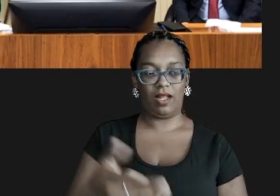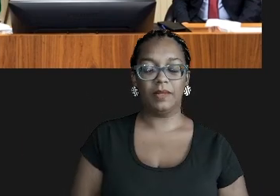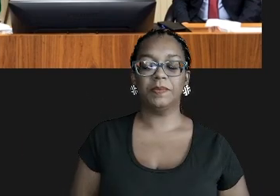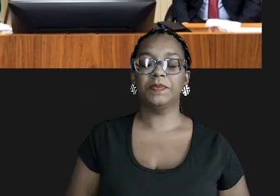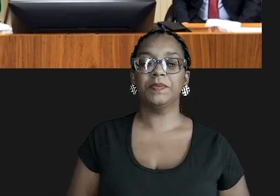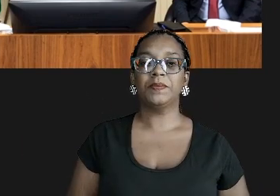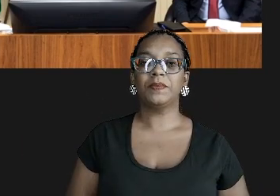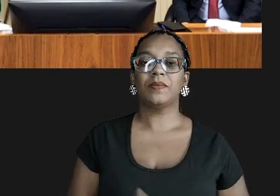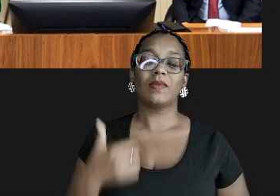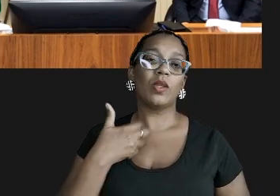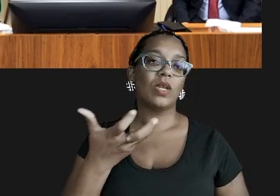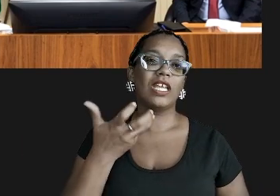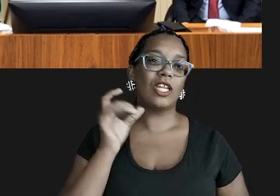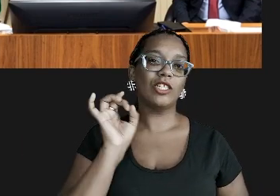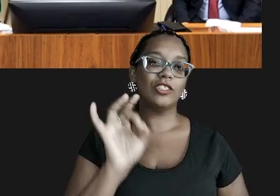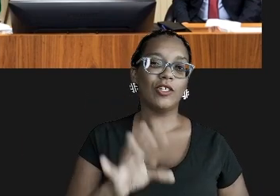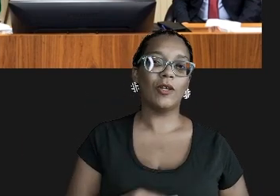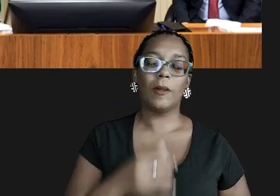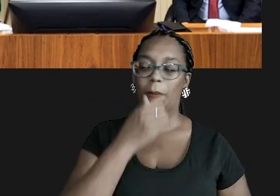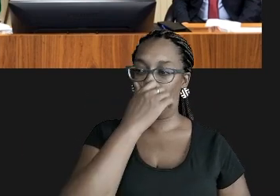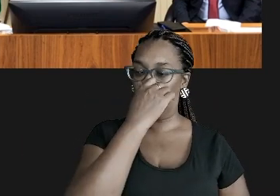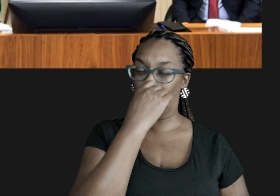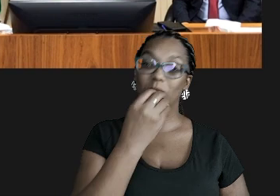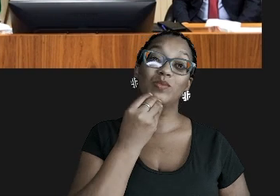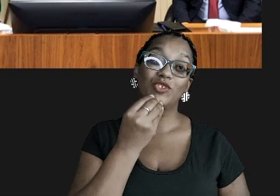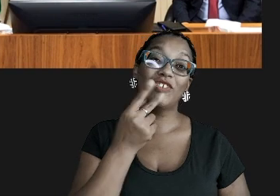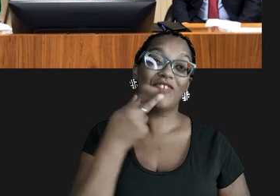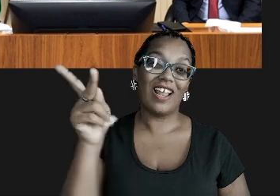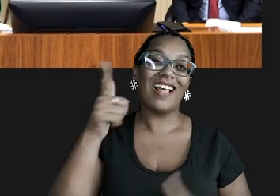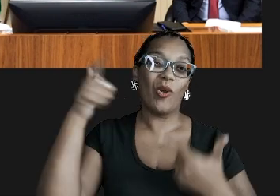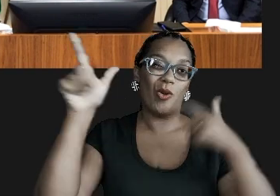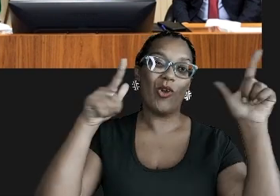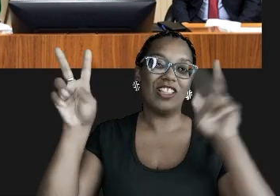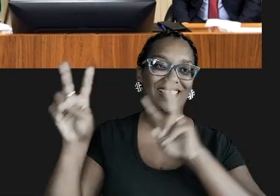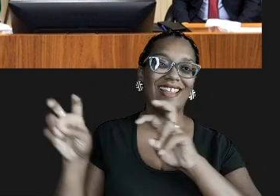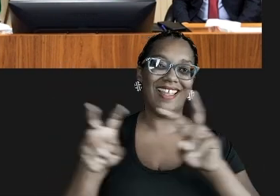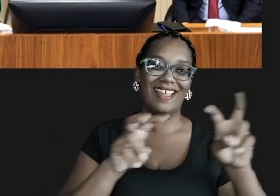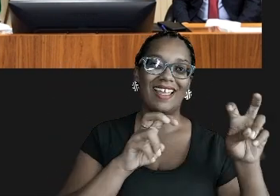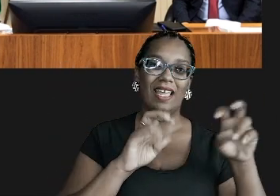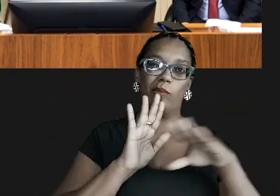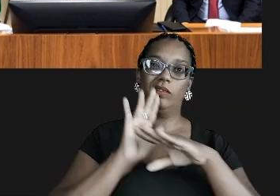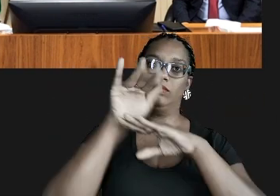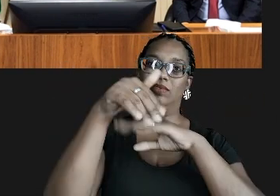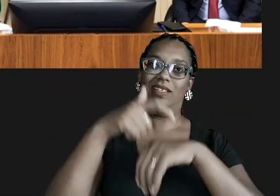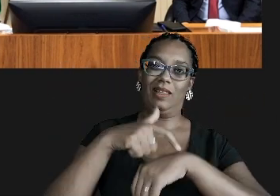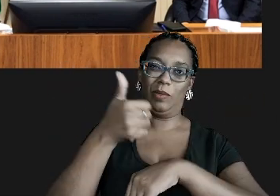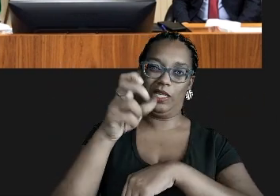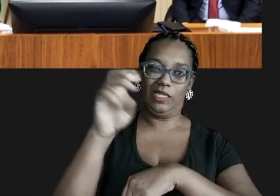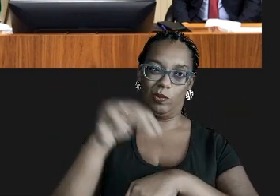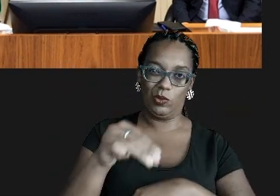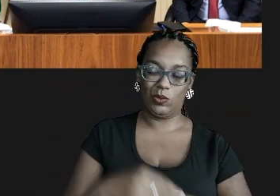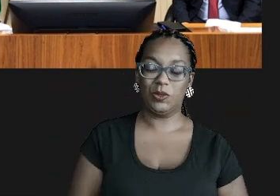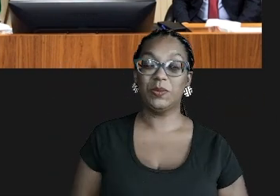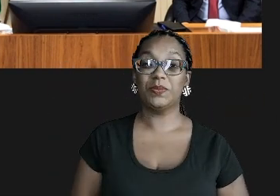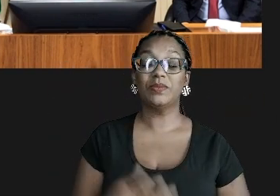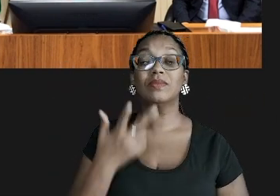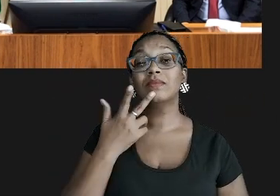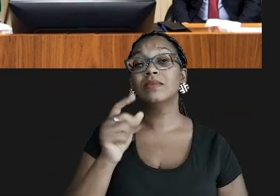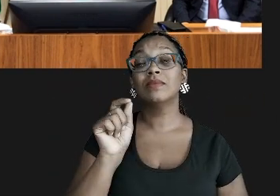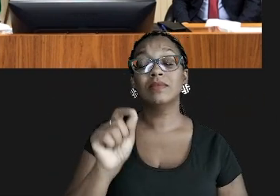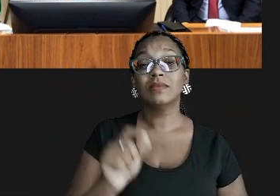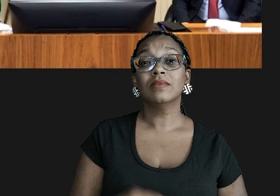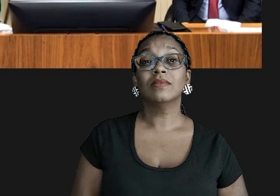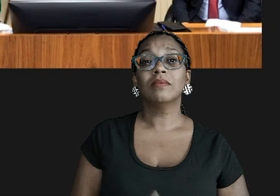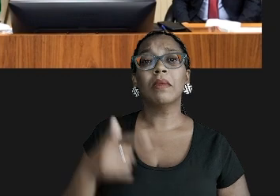eu queria só eu podia falar que outros temas e talvez esses trabalhasse o tema dos 15 minutos e é só falar o seguinte